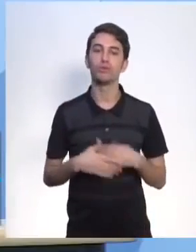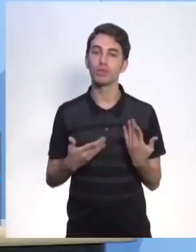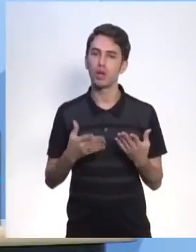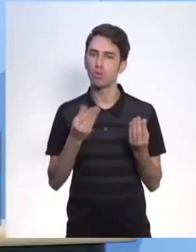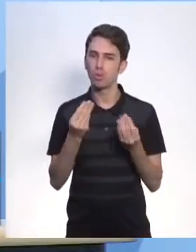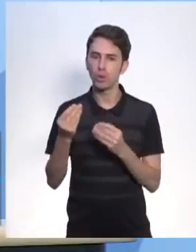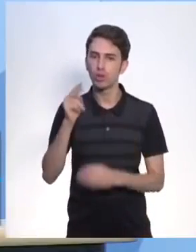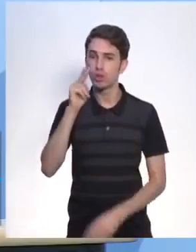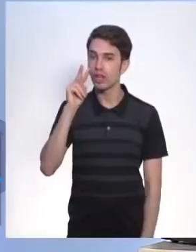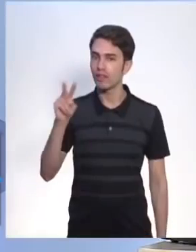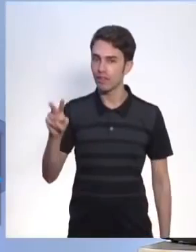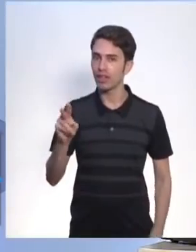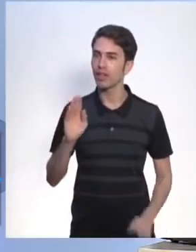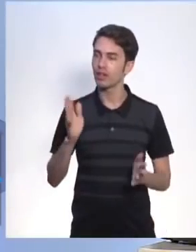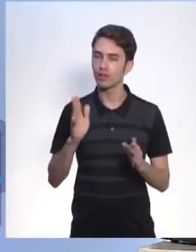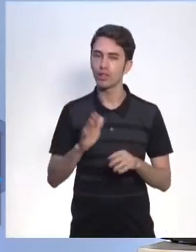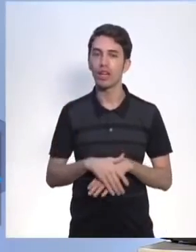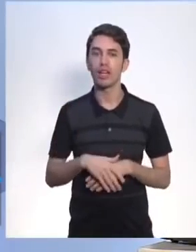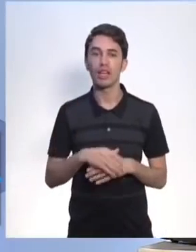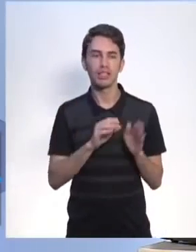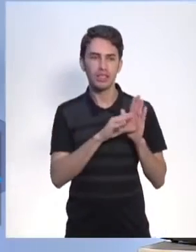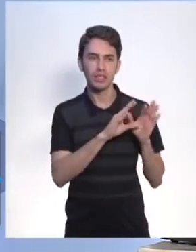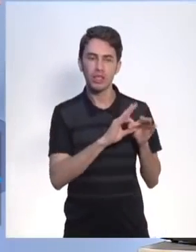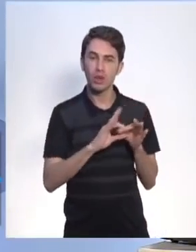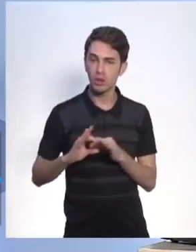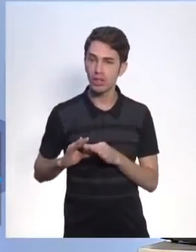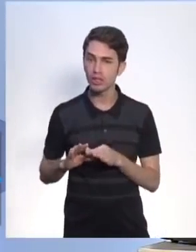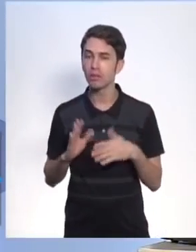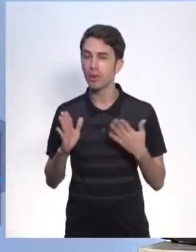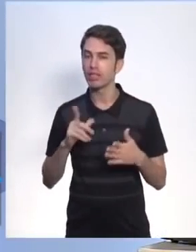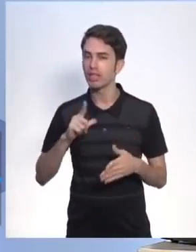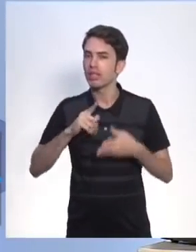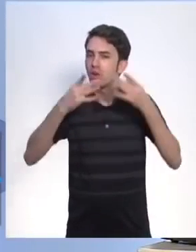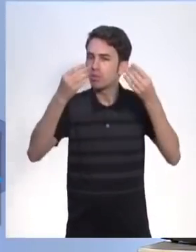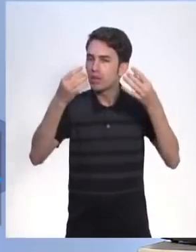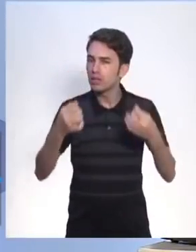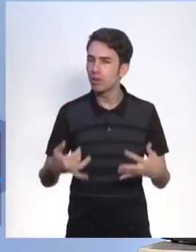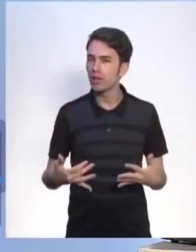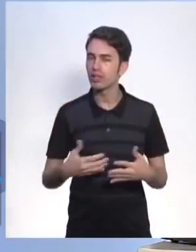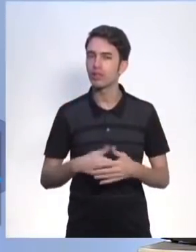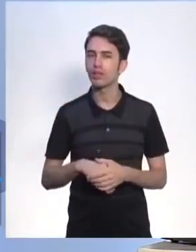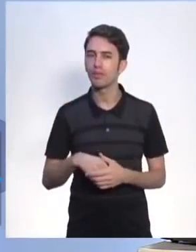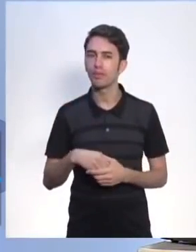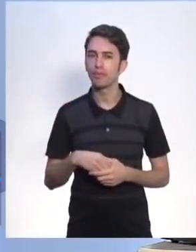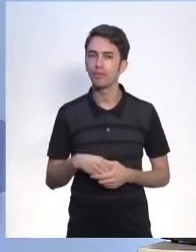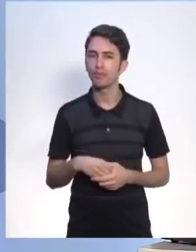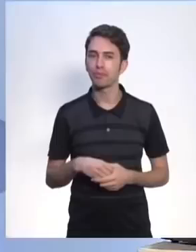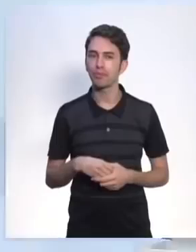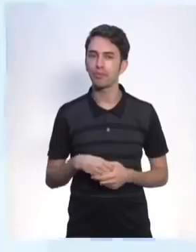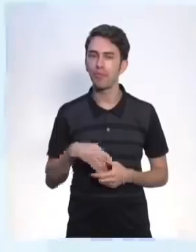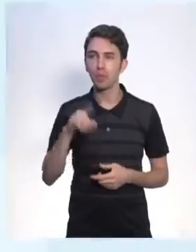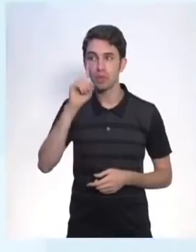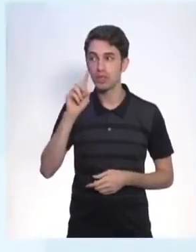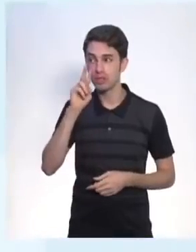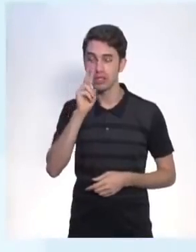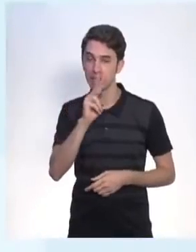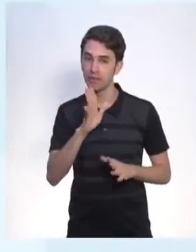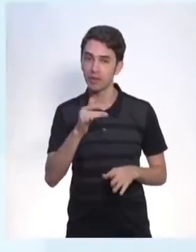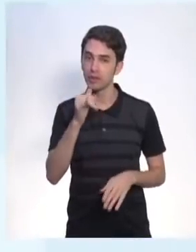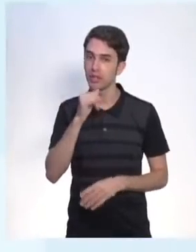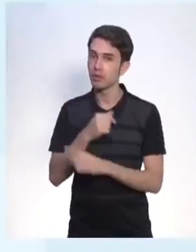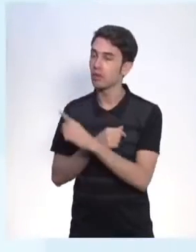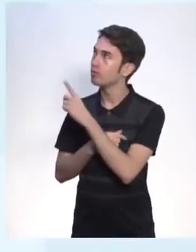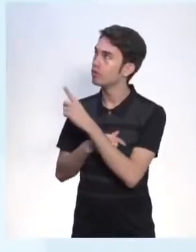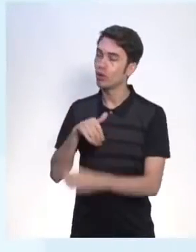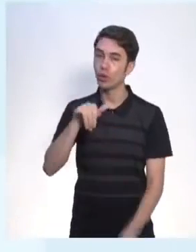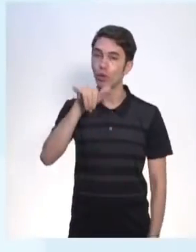Muitos já observaram esse contexto. Mas eu tenho algumas definições. Então, por exemplo, Acho que você já viu isso, né? Então, eu tenho no